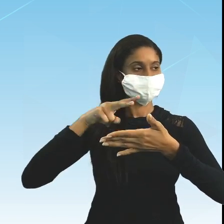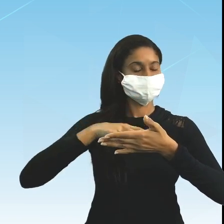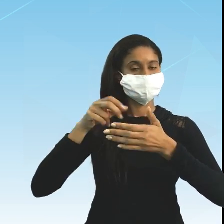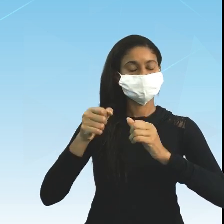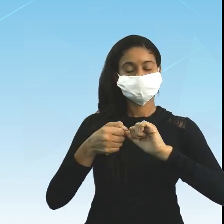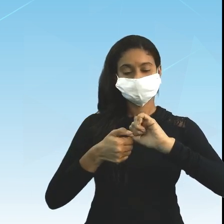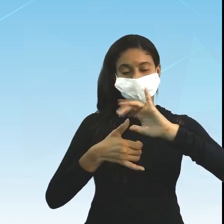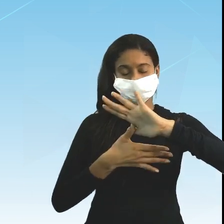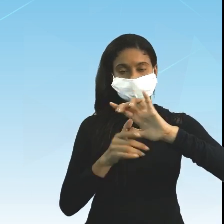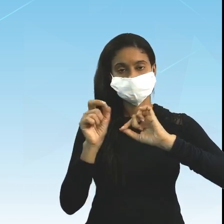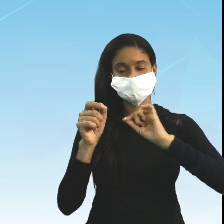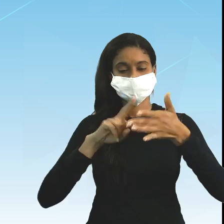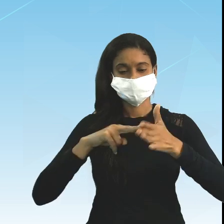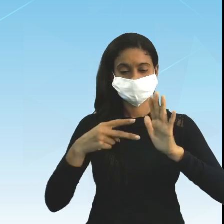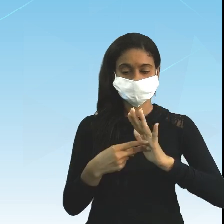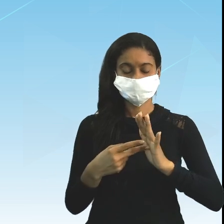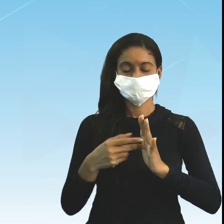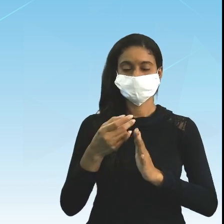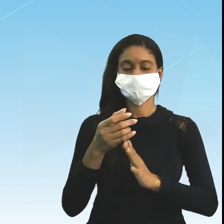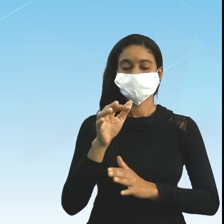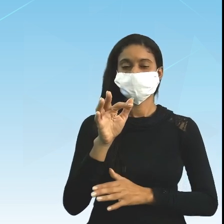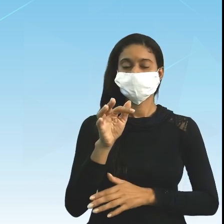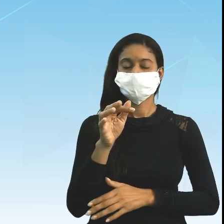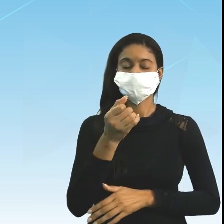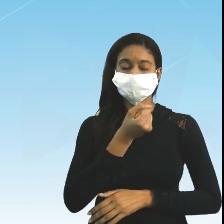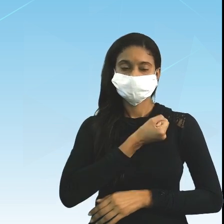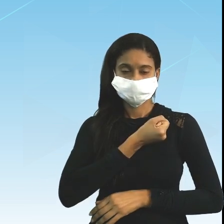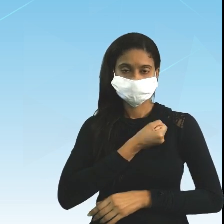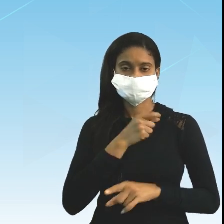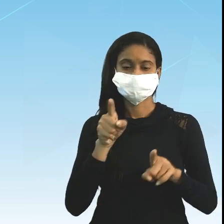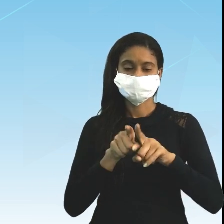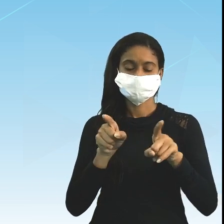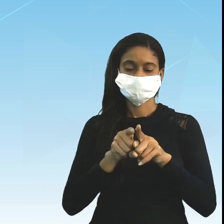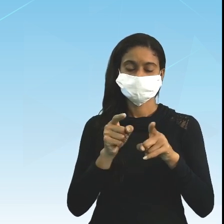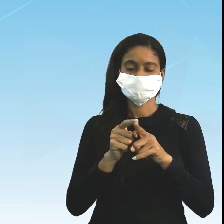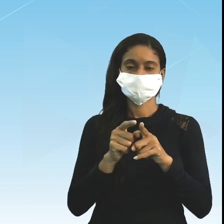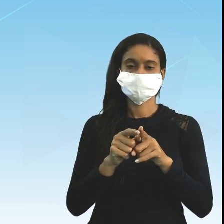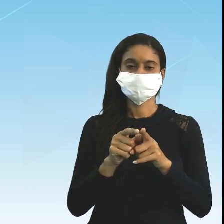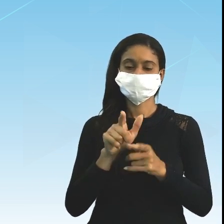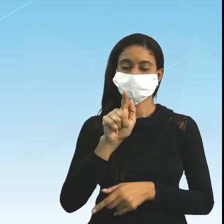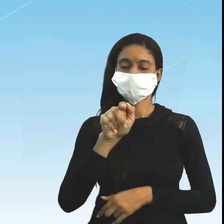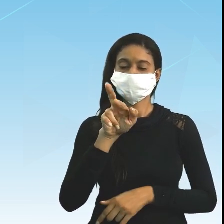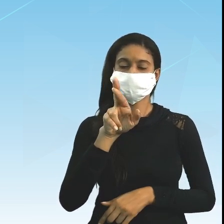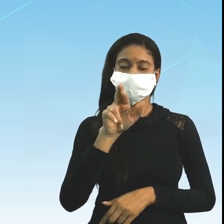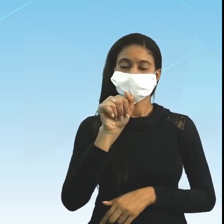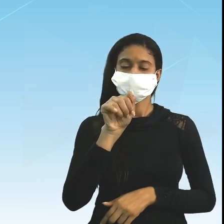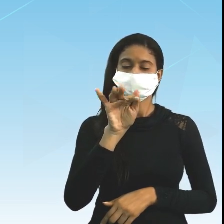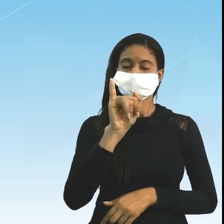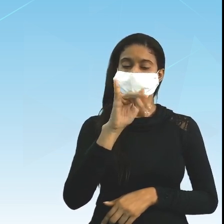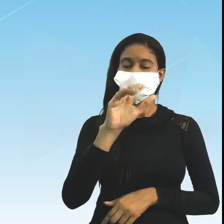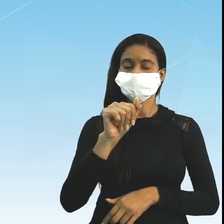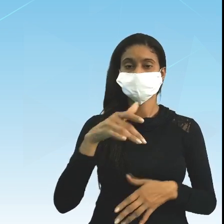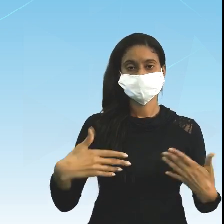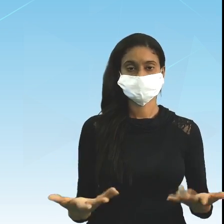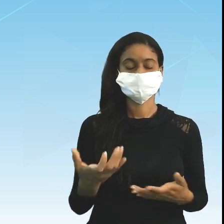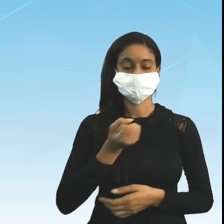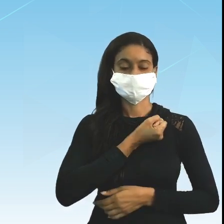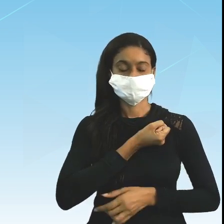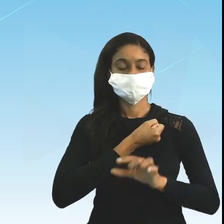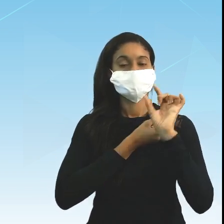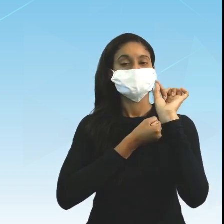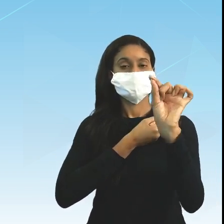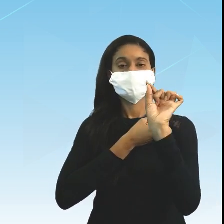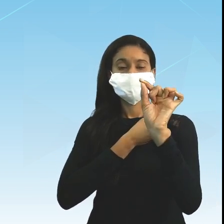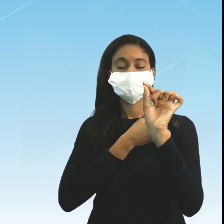mapas, o que é forma numérica, o que é forma gráfica. Então, forma numérica